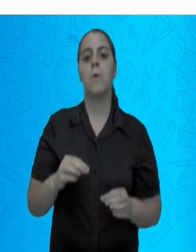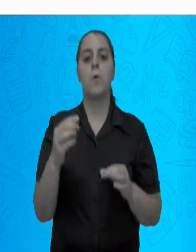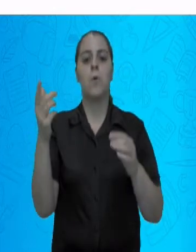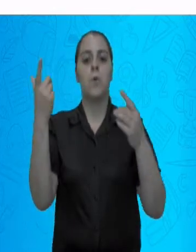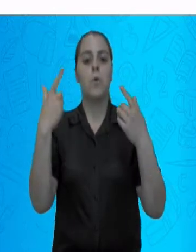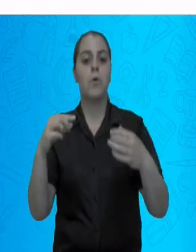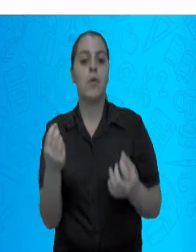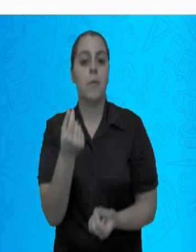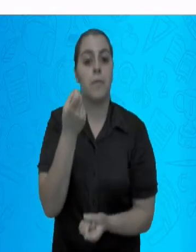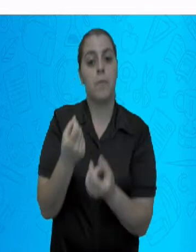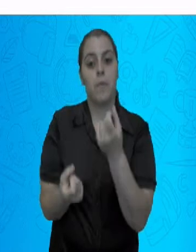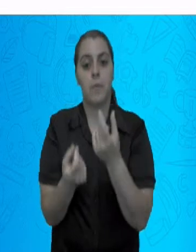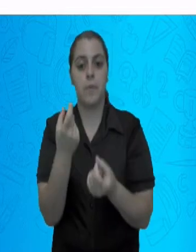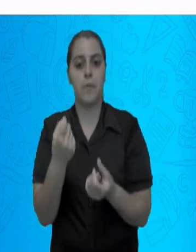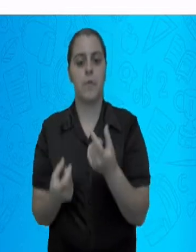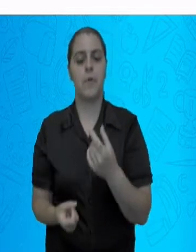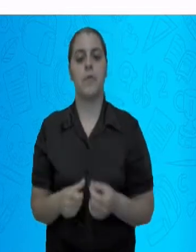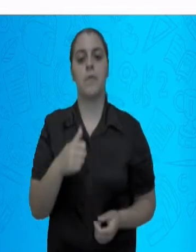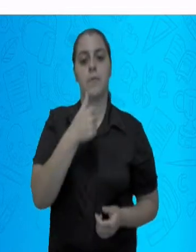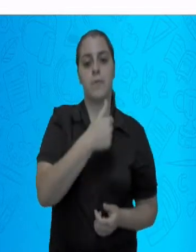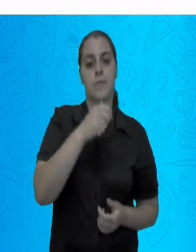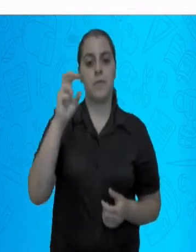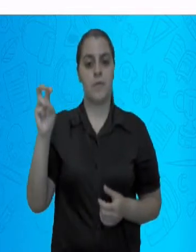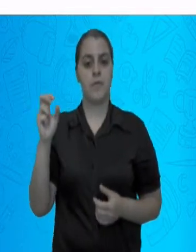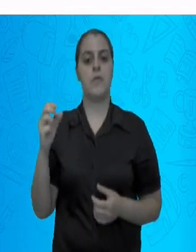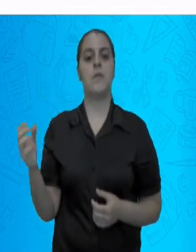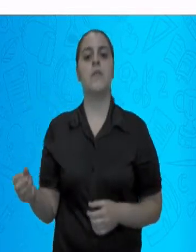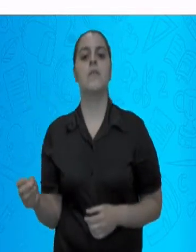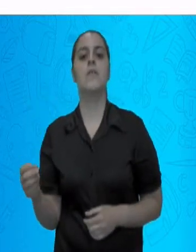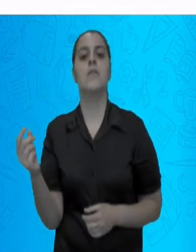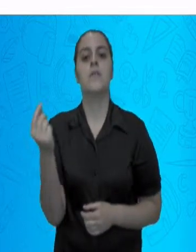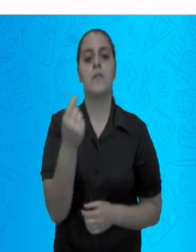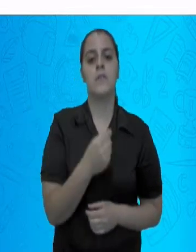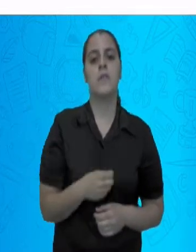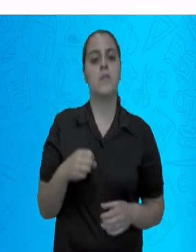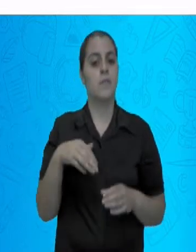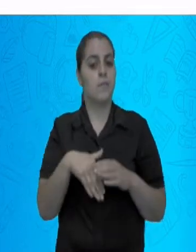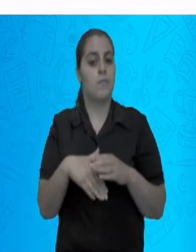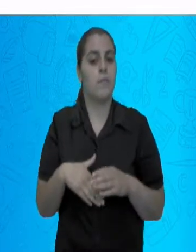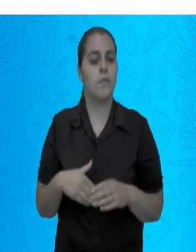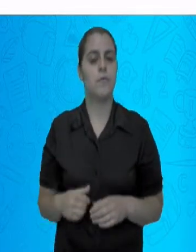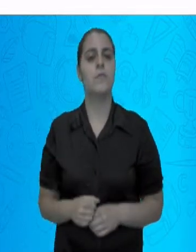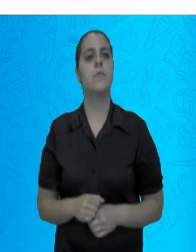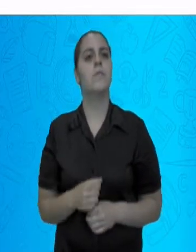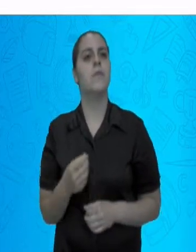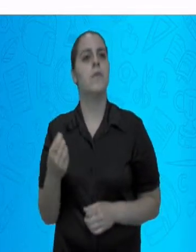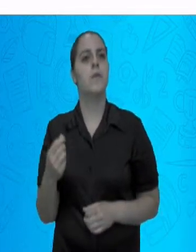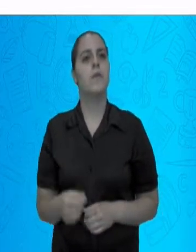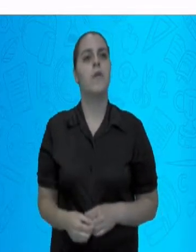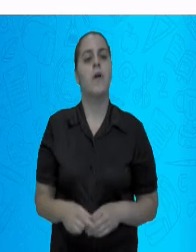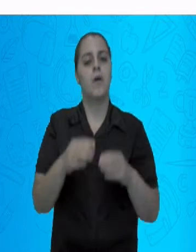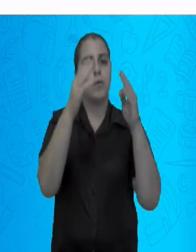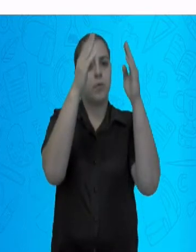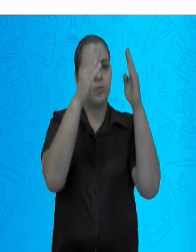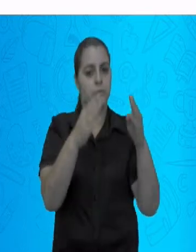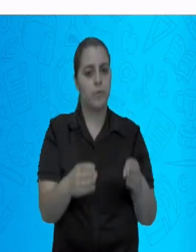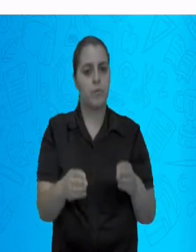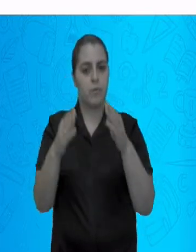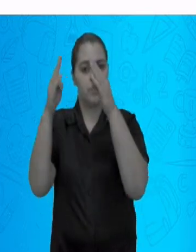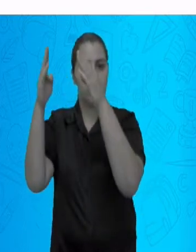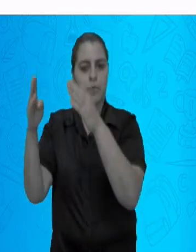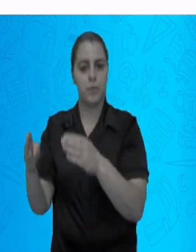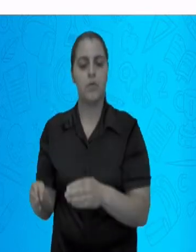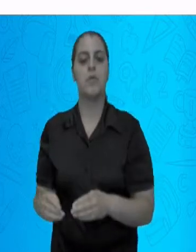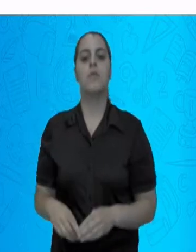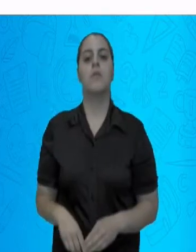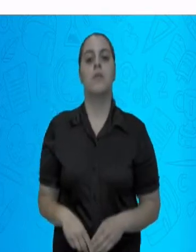elas tiveram 15 votos, ou seja, a coluna do espeto e a coluna da pipoca, elas chegaram